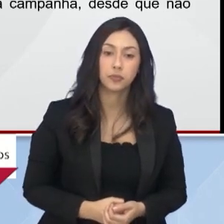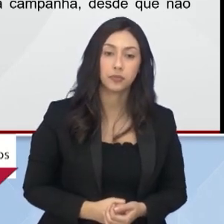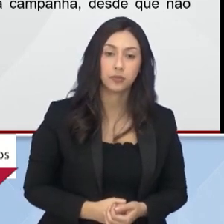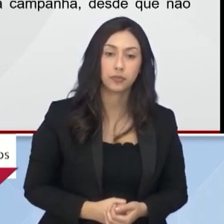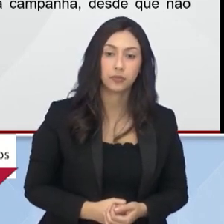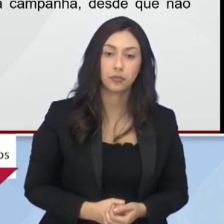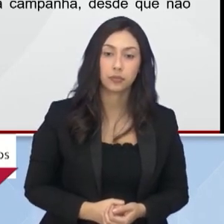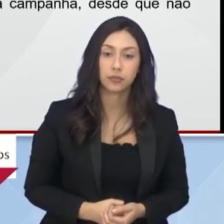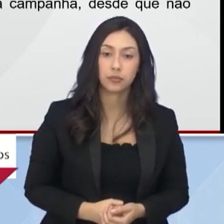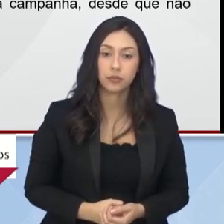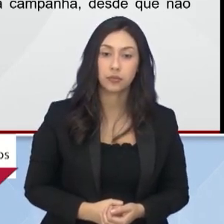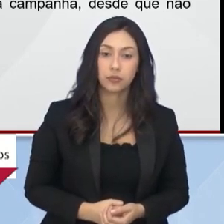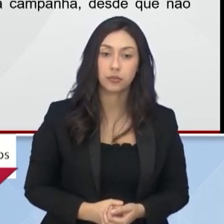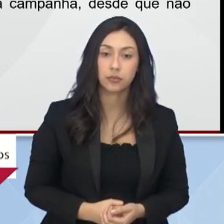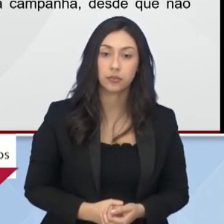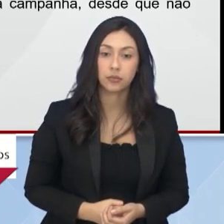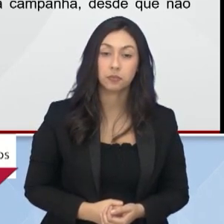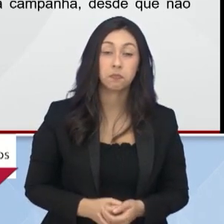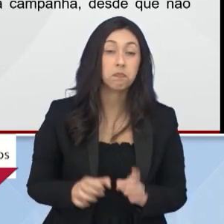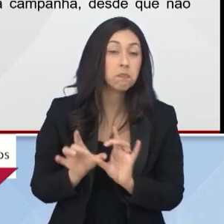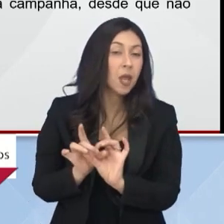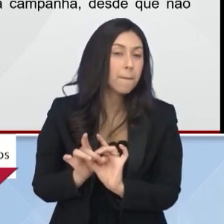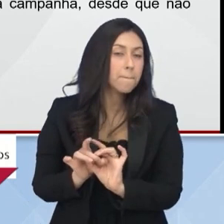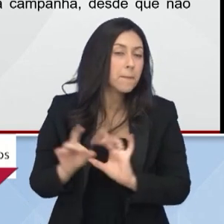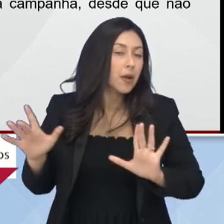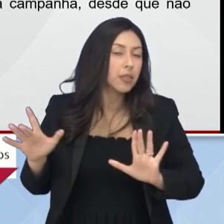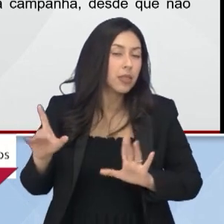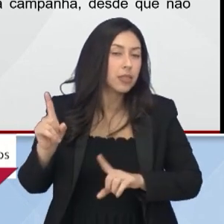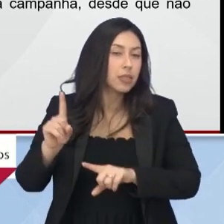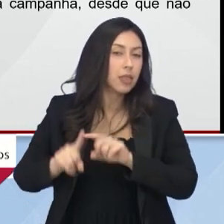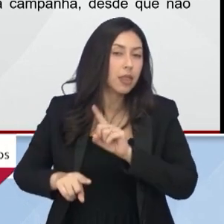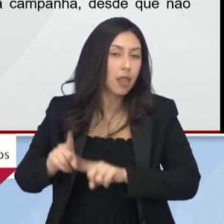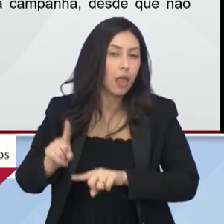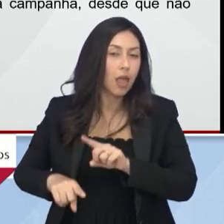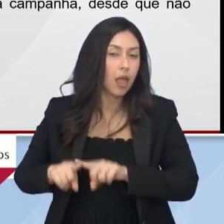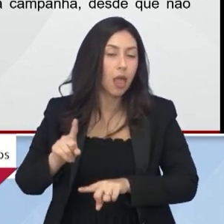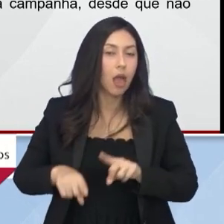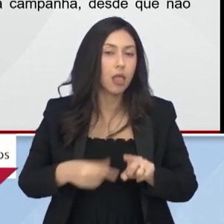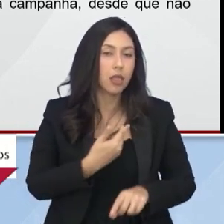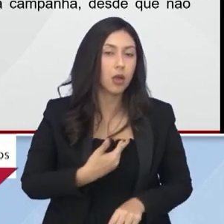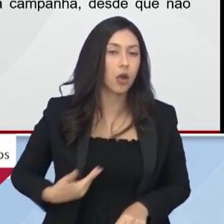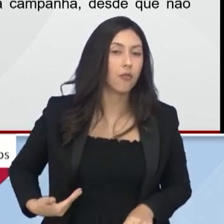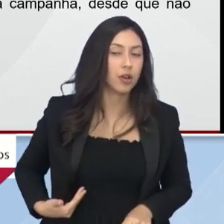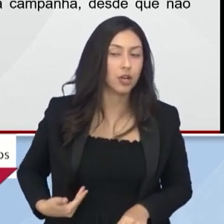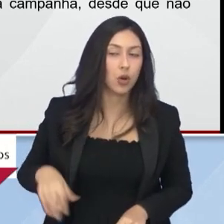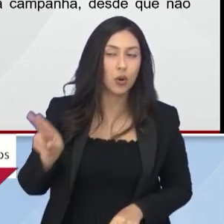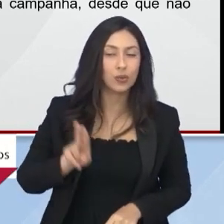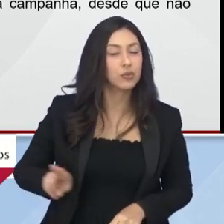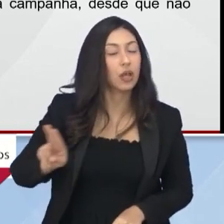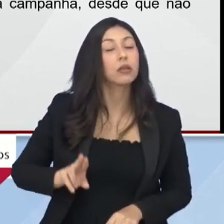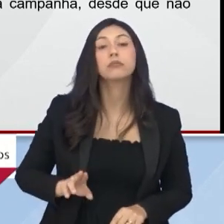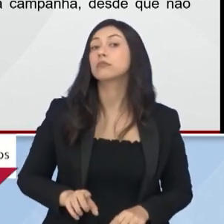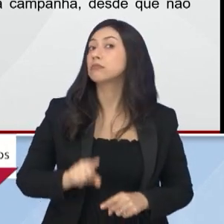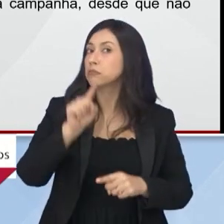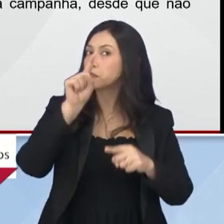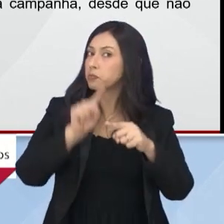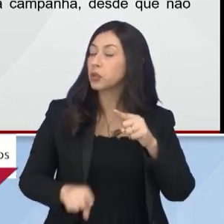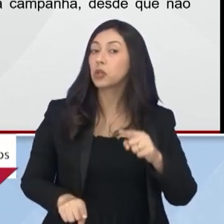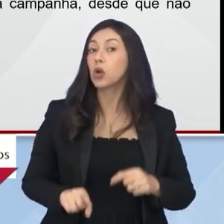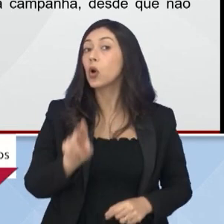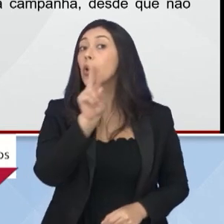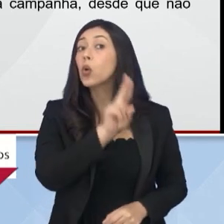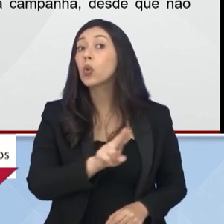assim sessão de bens públicos também é proibido né usar Imóveis da